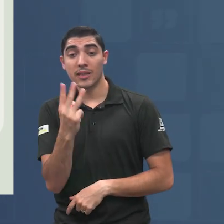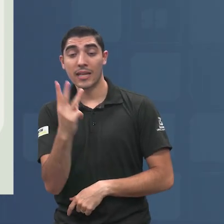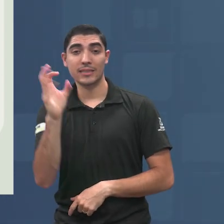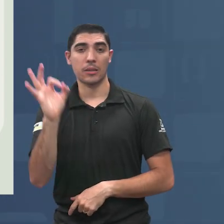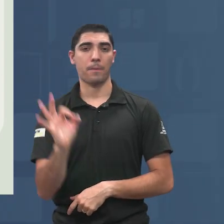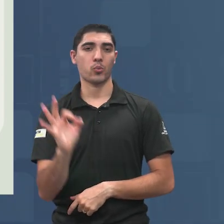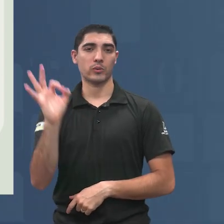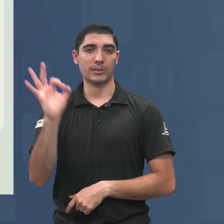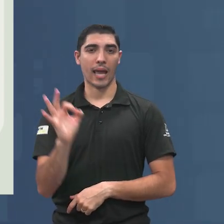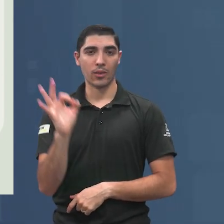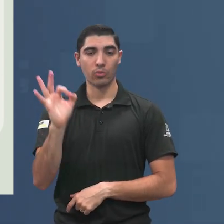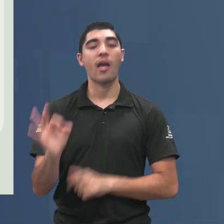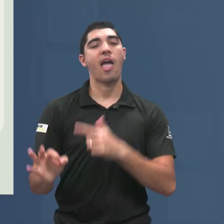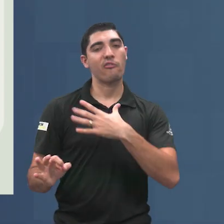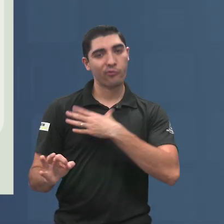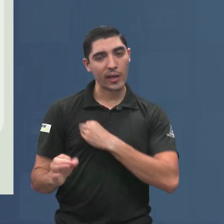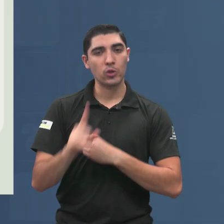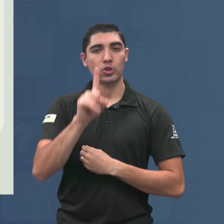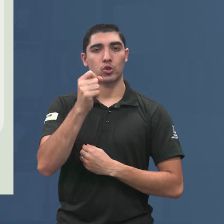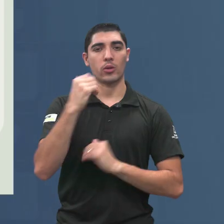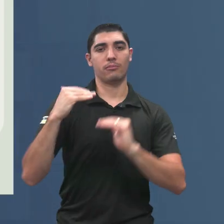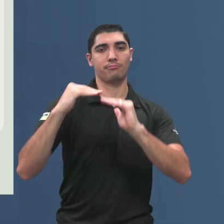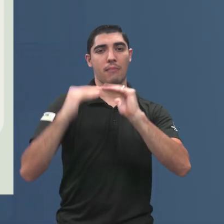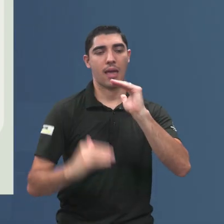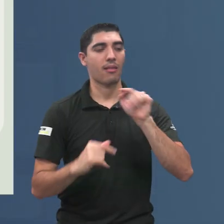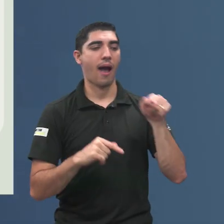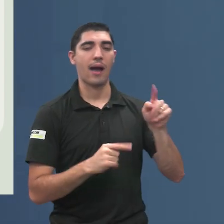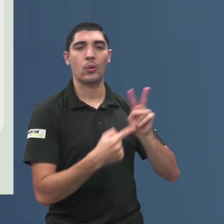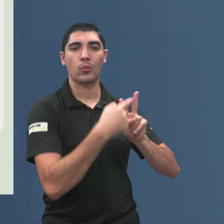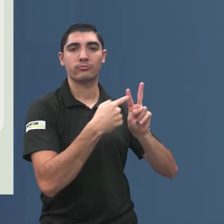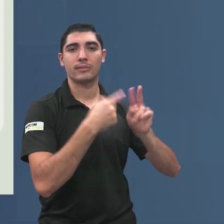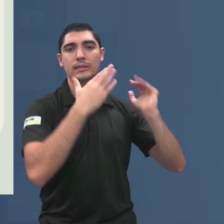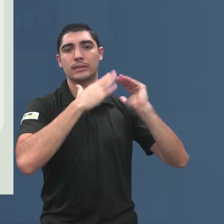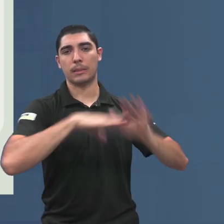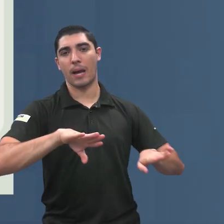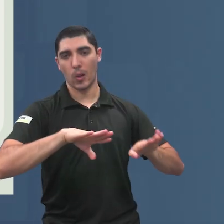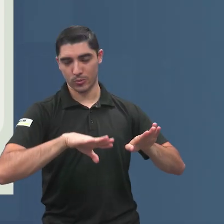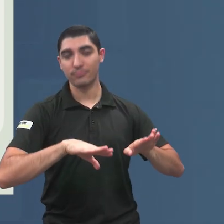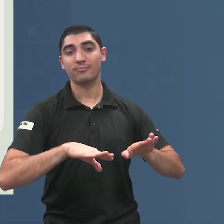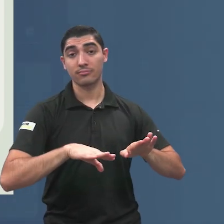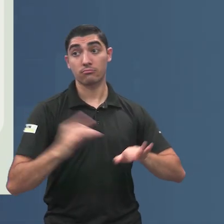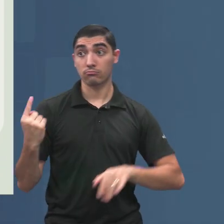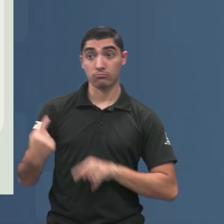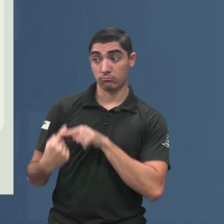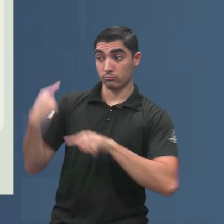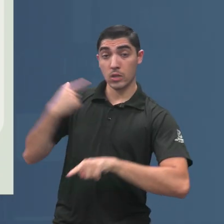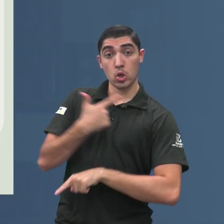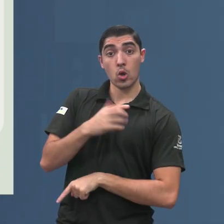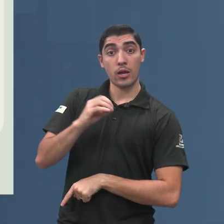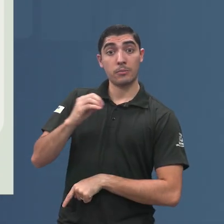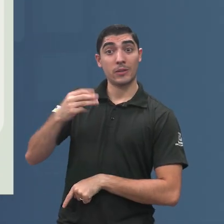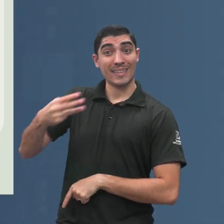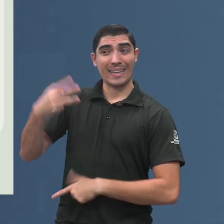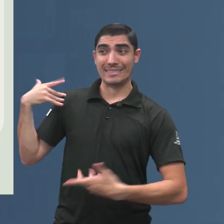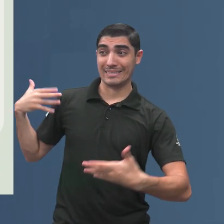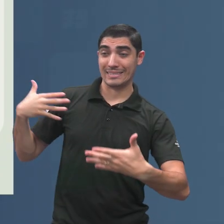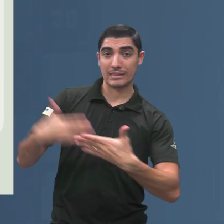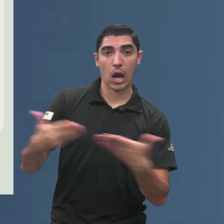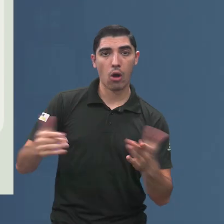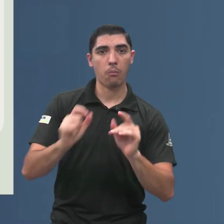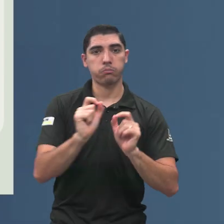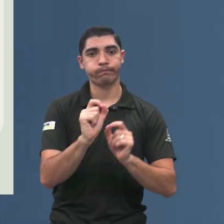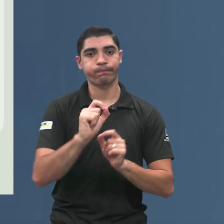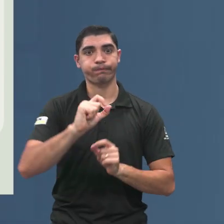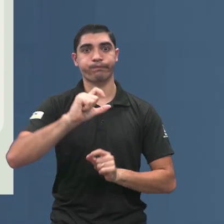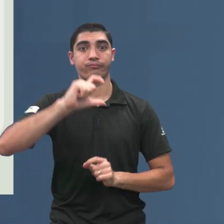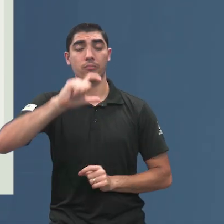46,3% de todos os divórcios, né? Um índice que segue alto desde 2003. Outro ponto que